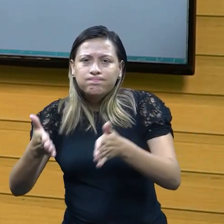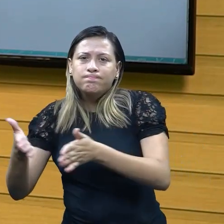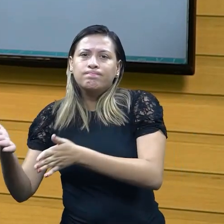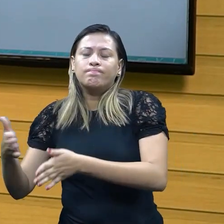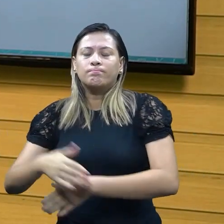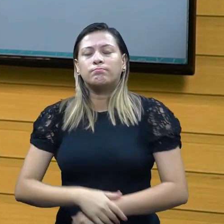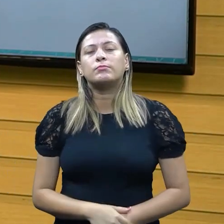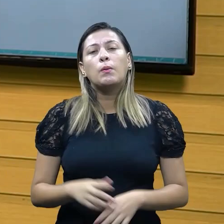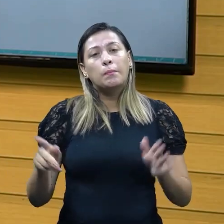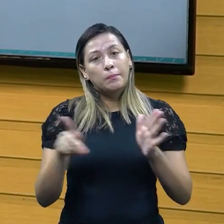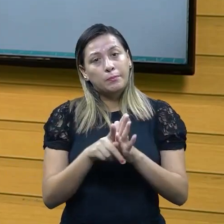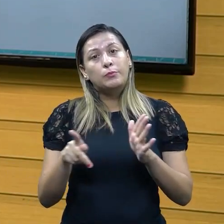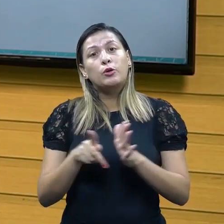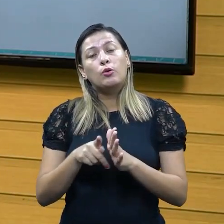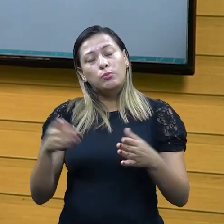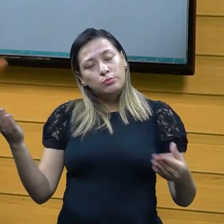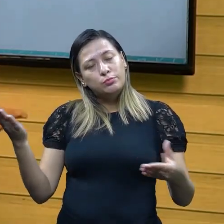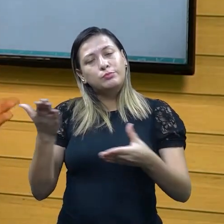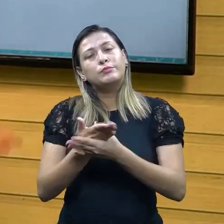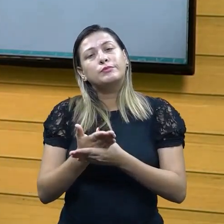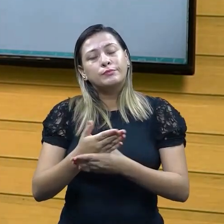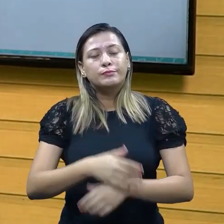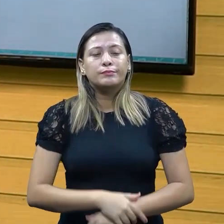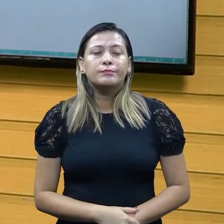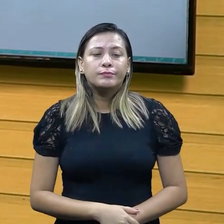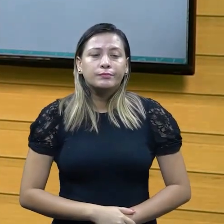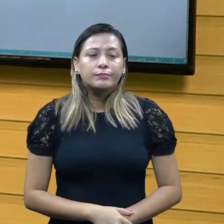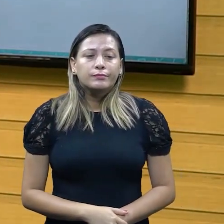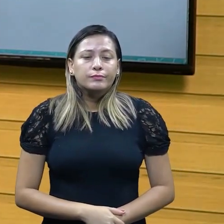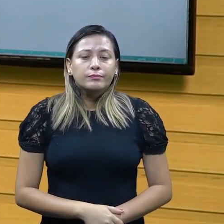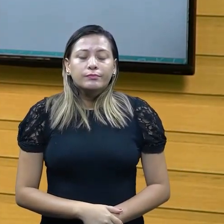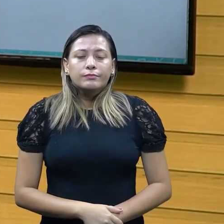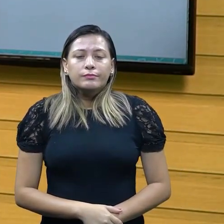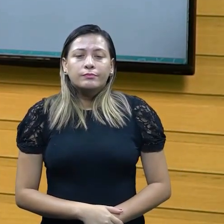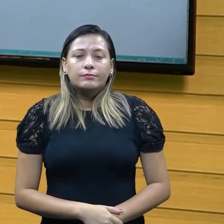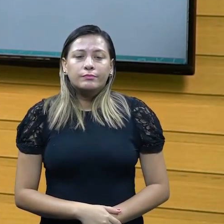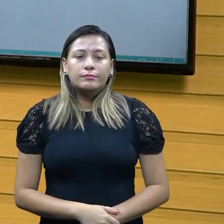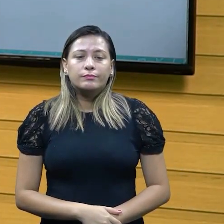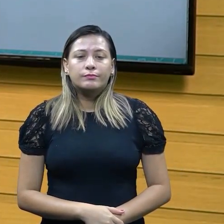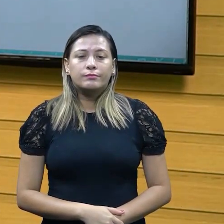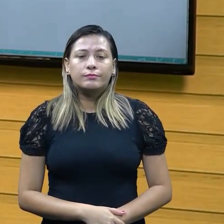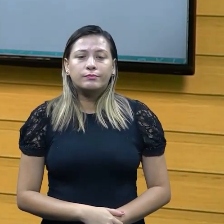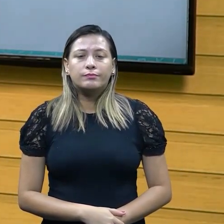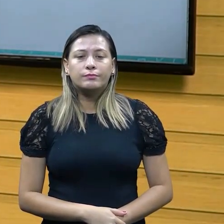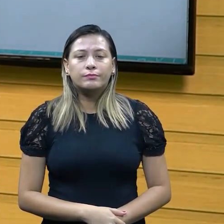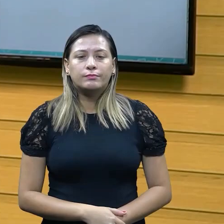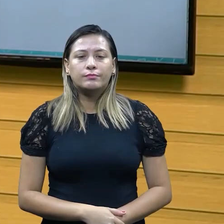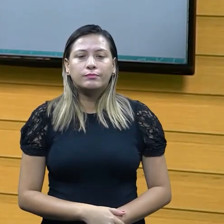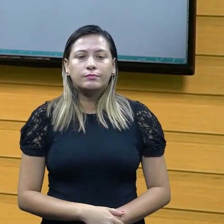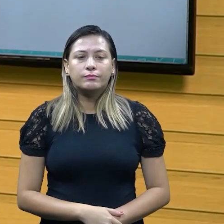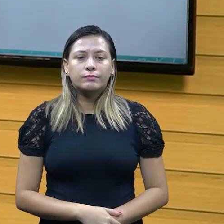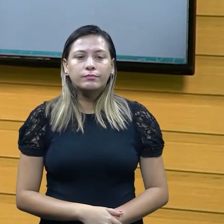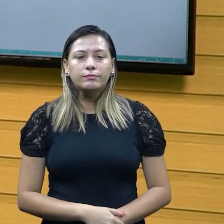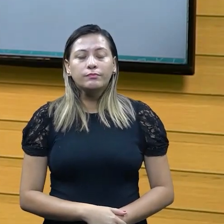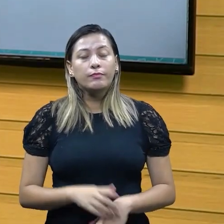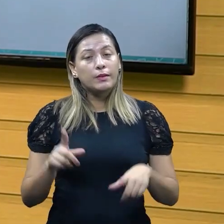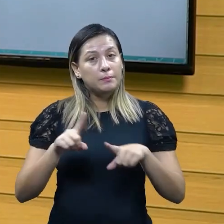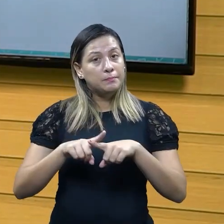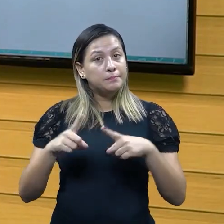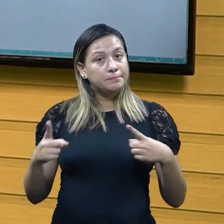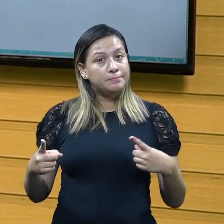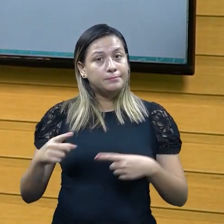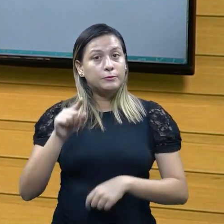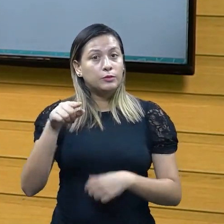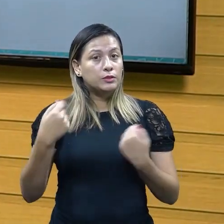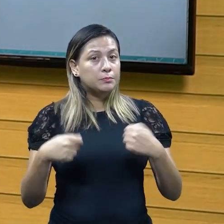para os demais atos processuais. Então tem todo, tá? Um passo a passo aí processual, certo? Mas aí o que